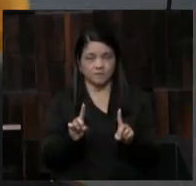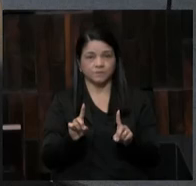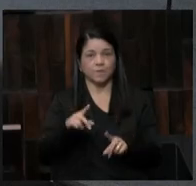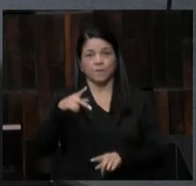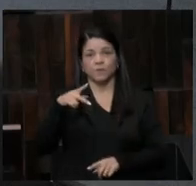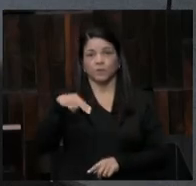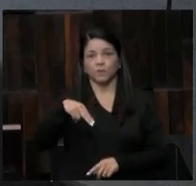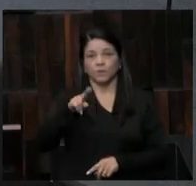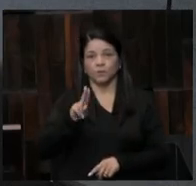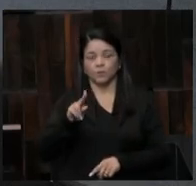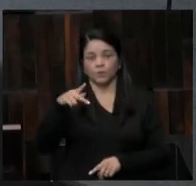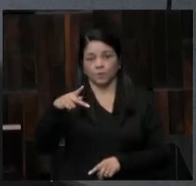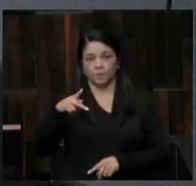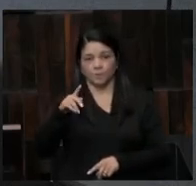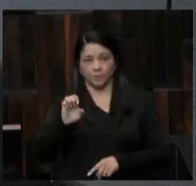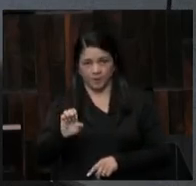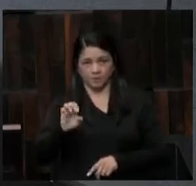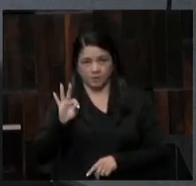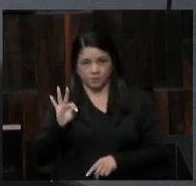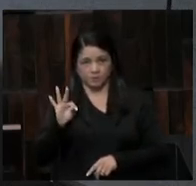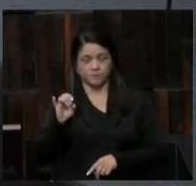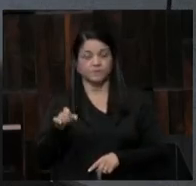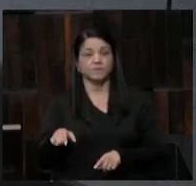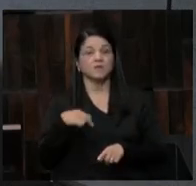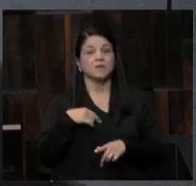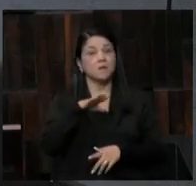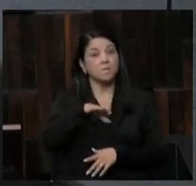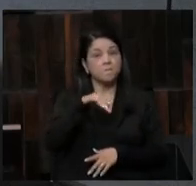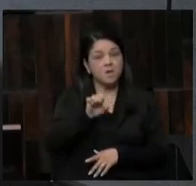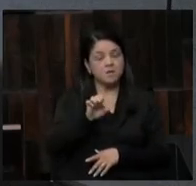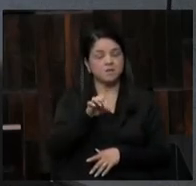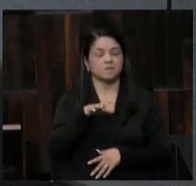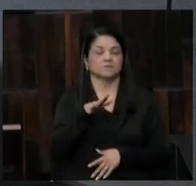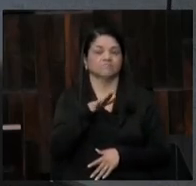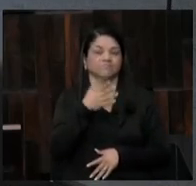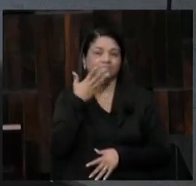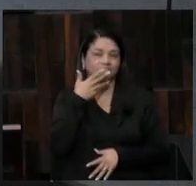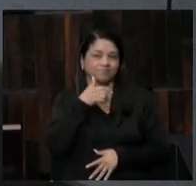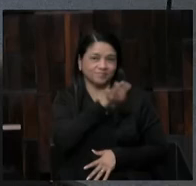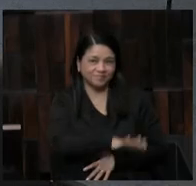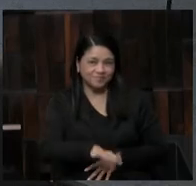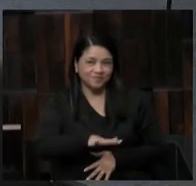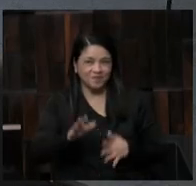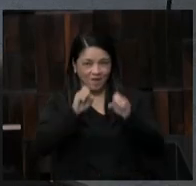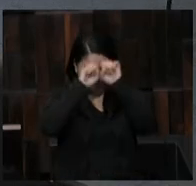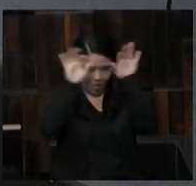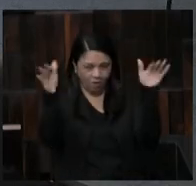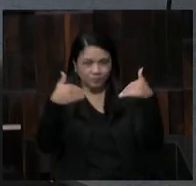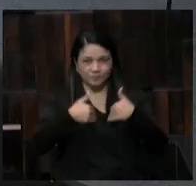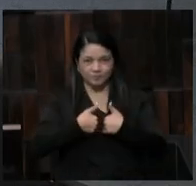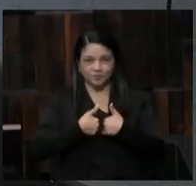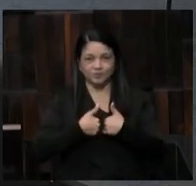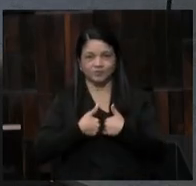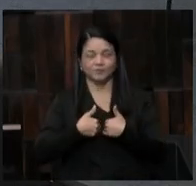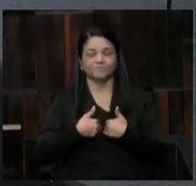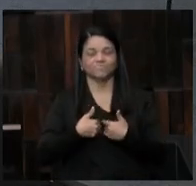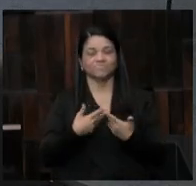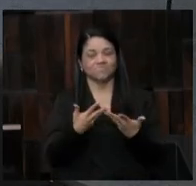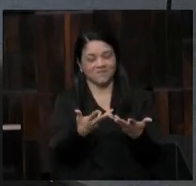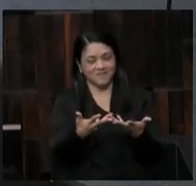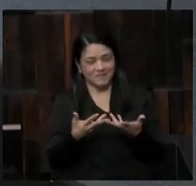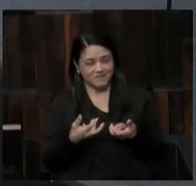NUPED, e mãe de criança autista. Vamos receber com todo